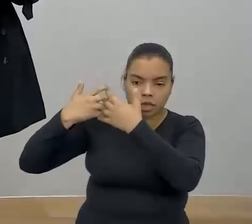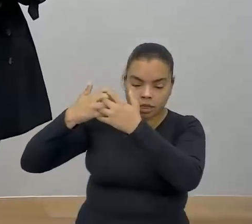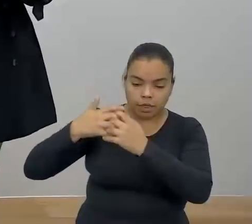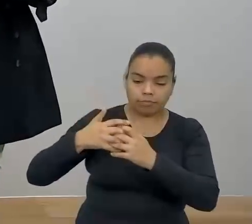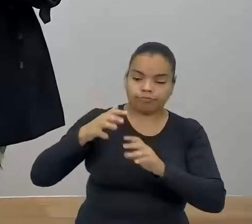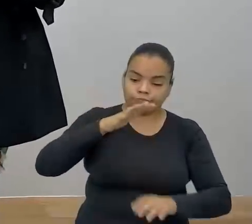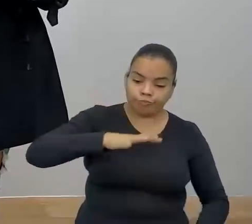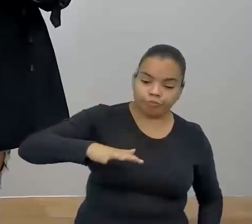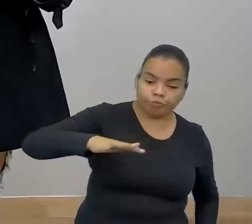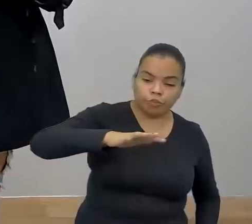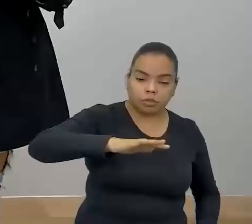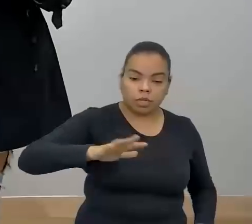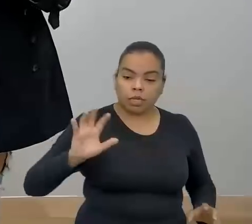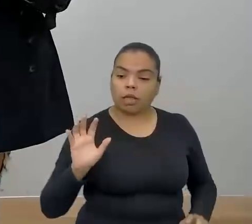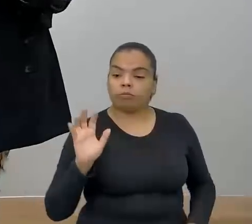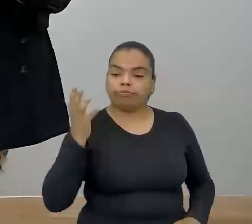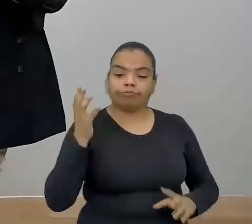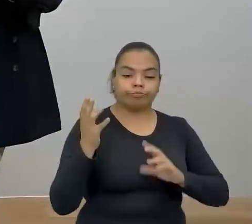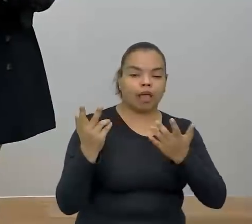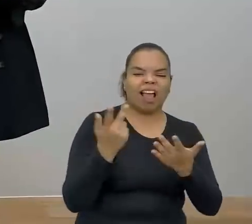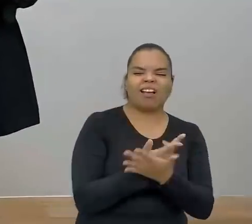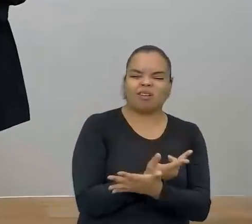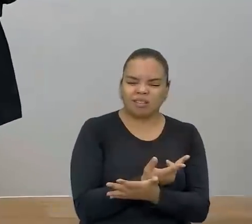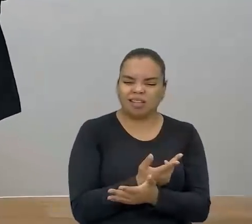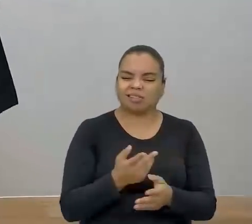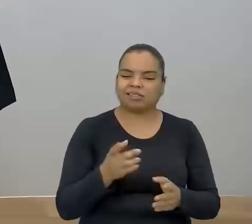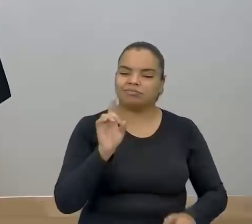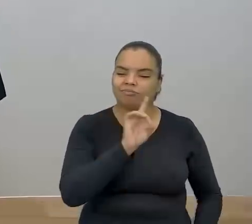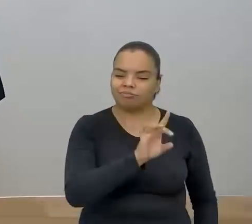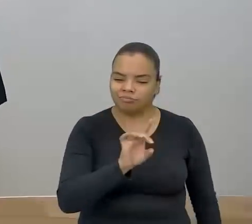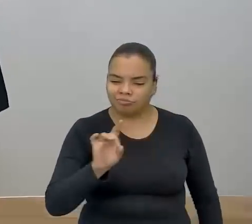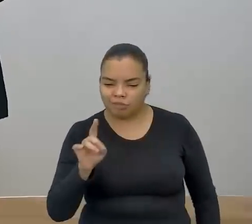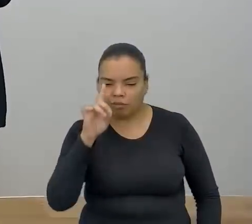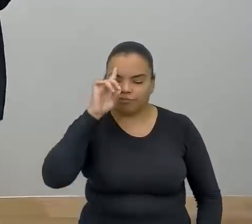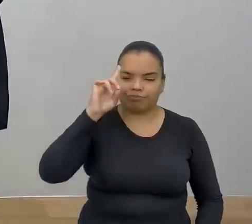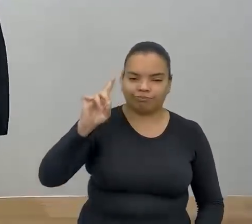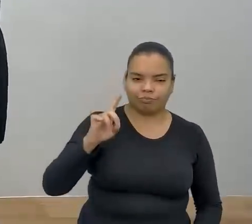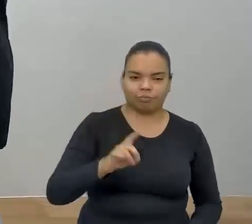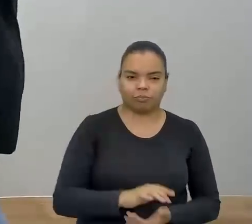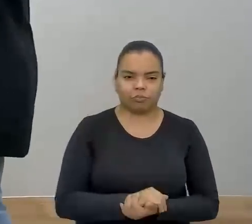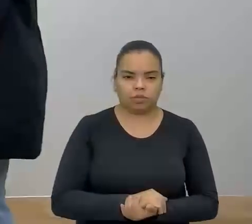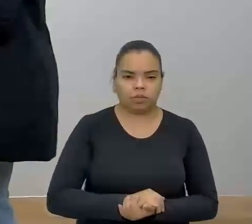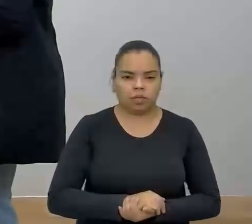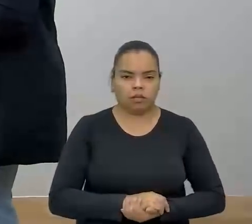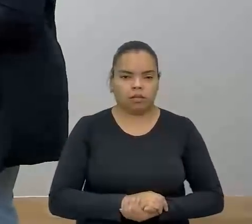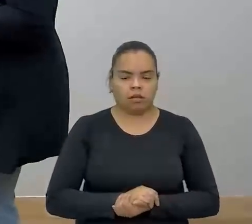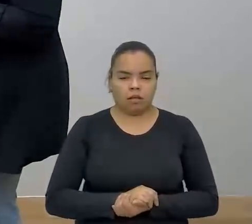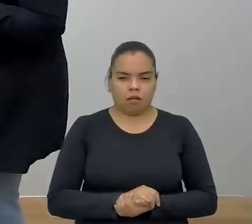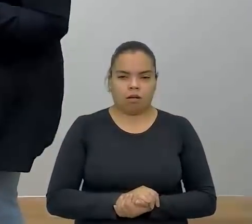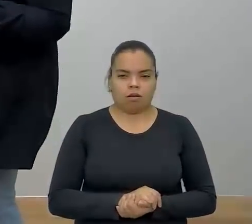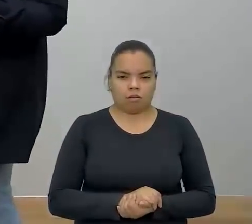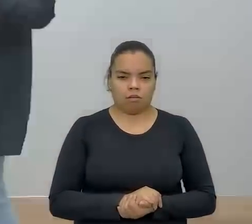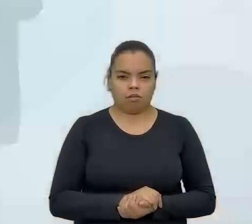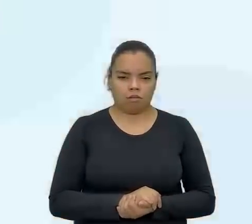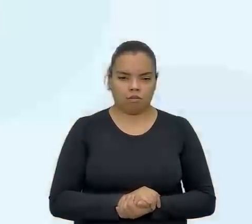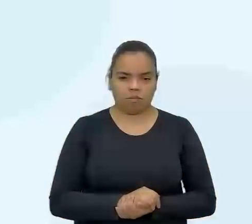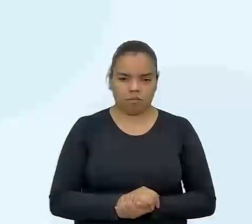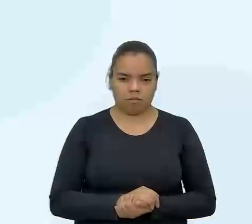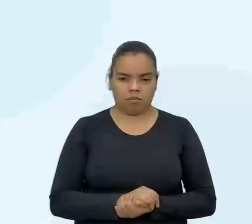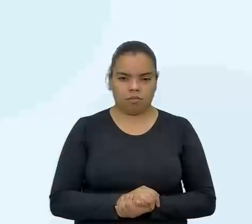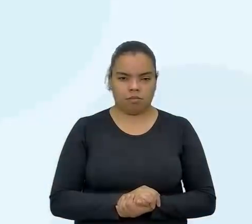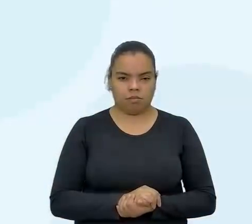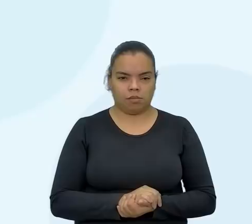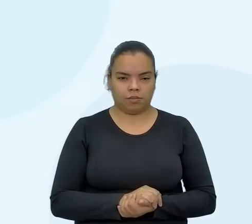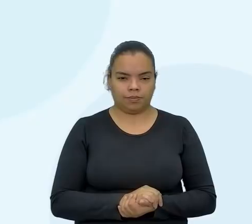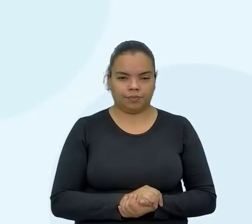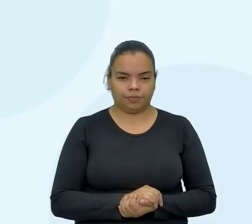no nosso dia a dia, assim como a gente reflete sobre a obra. Isso. E é isso aí, exatamente onde a gente quer chegar. Então,